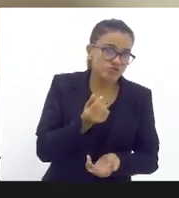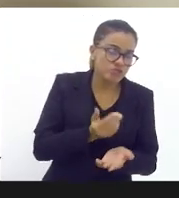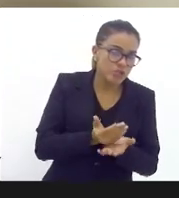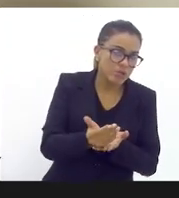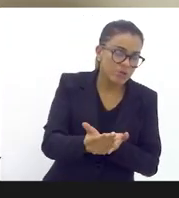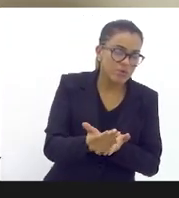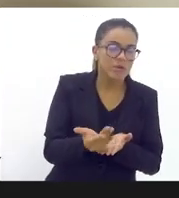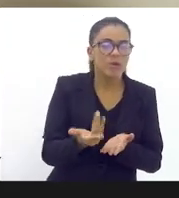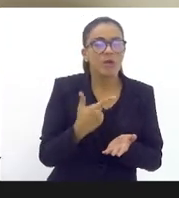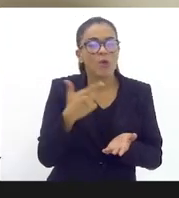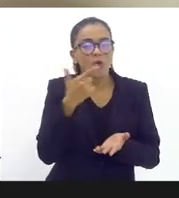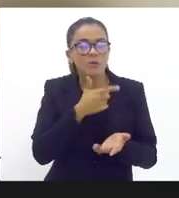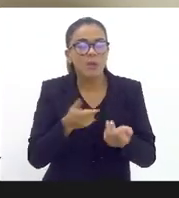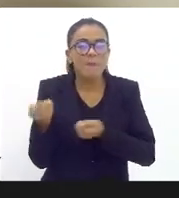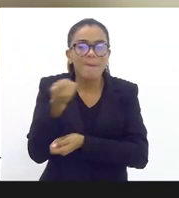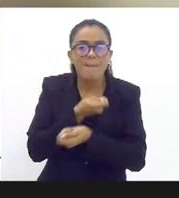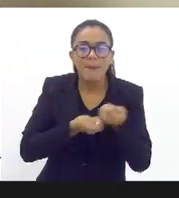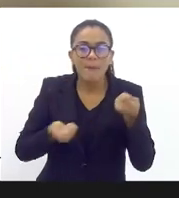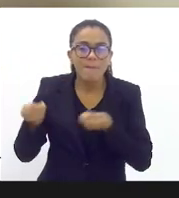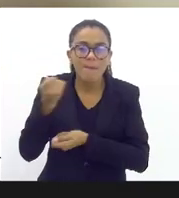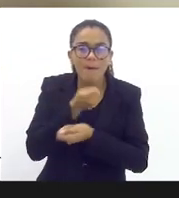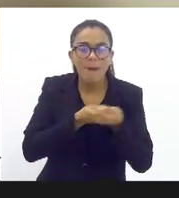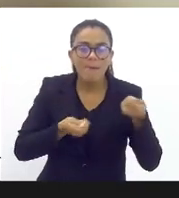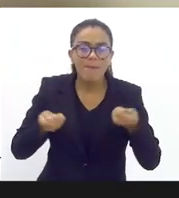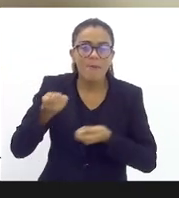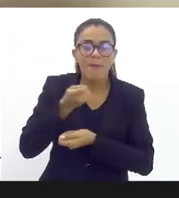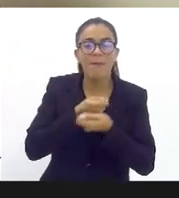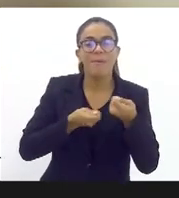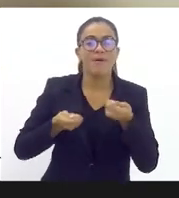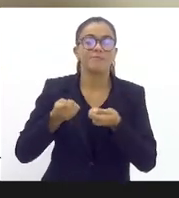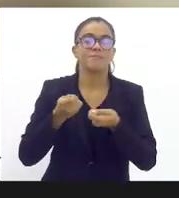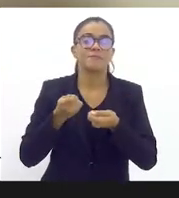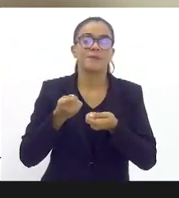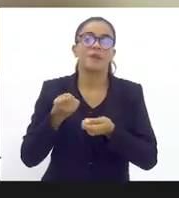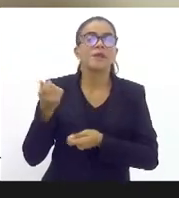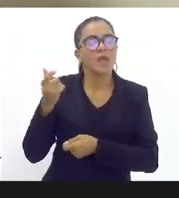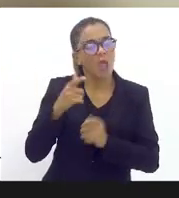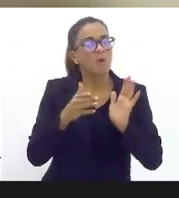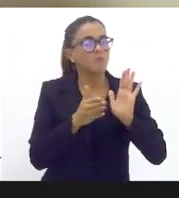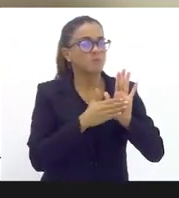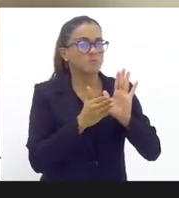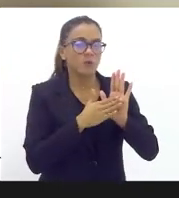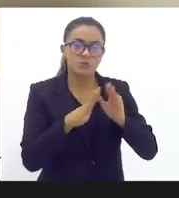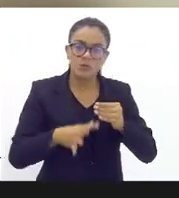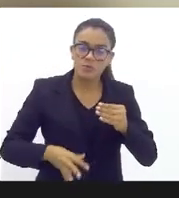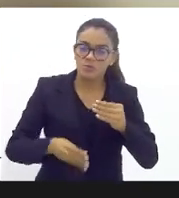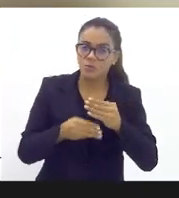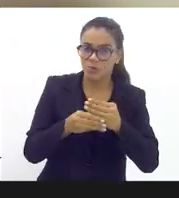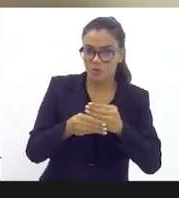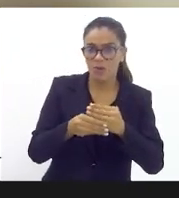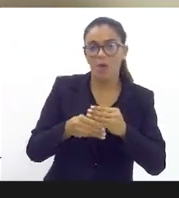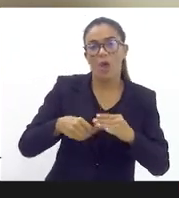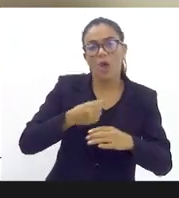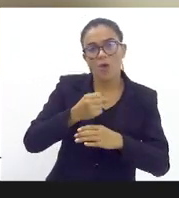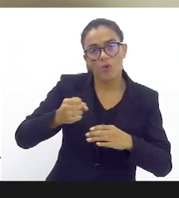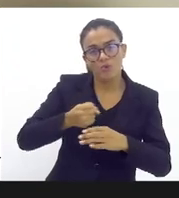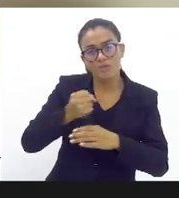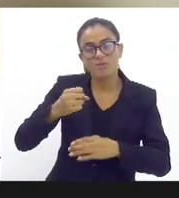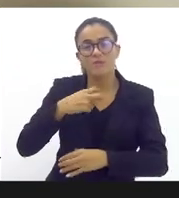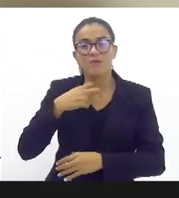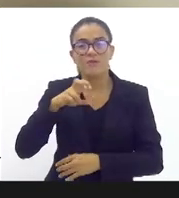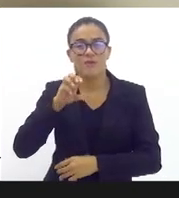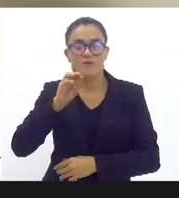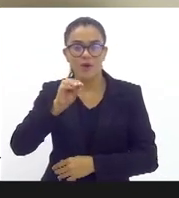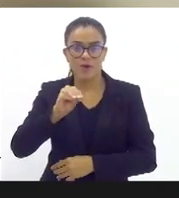de articulação deles. E a gente considera como um projeto complementar ao Cozinha e Voz, já que o Cozinha e